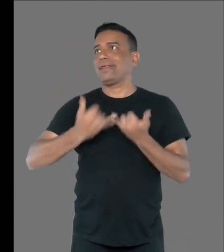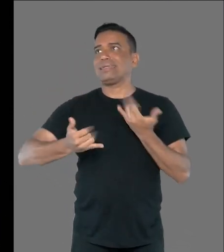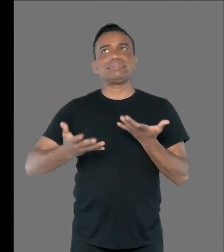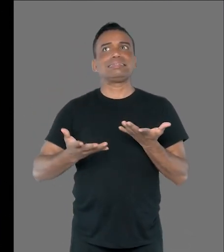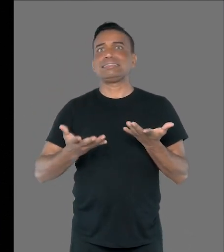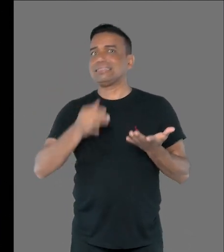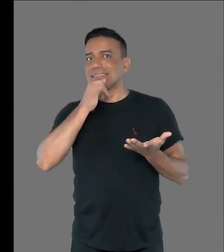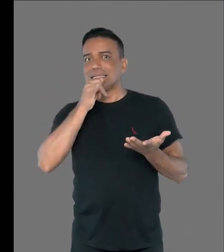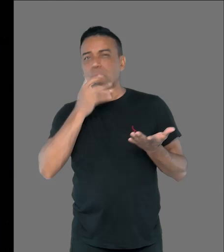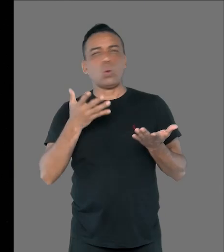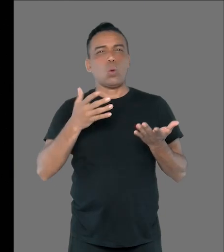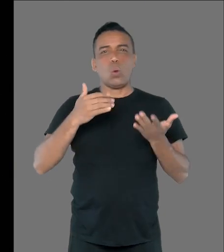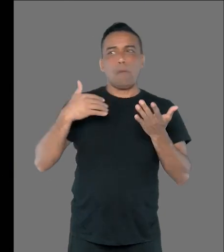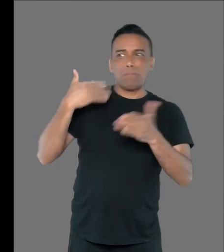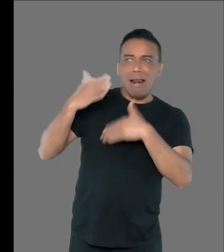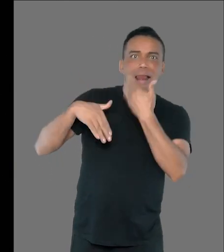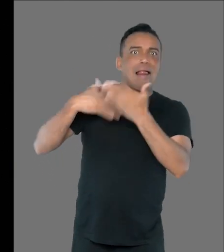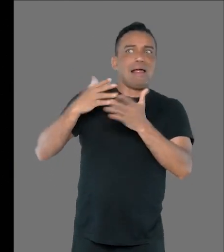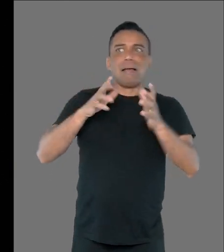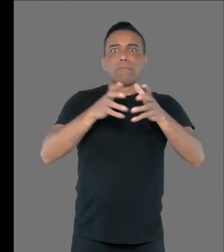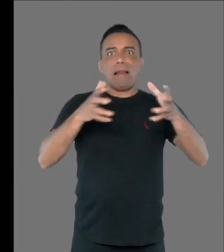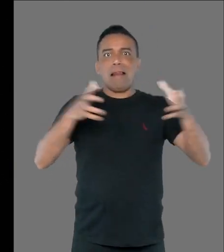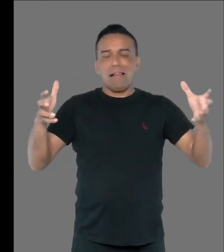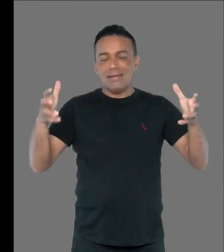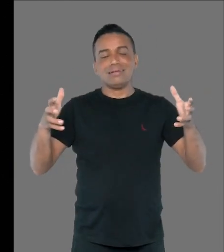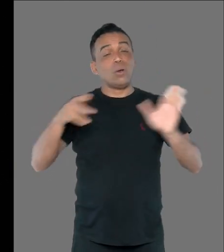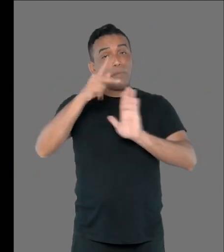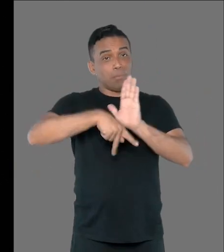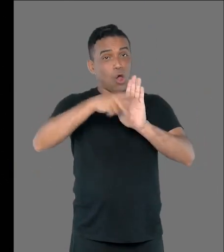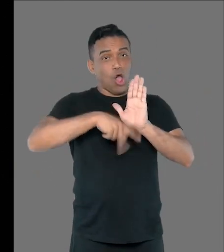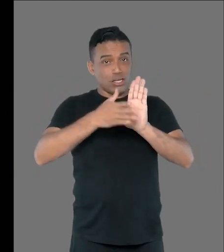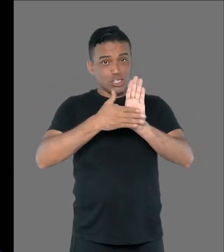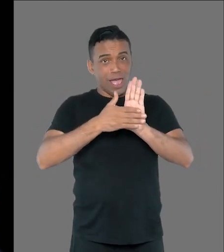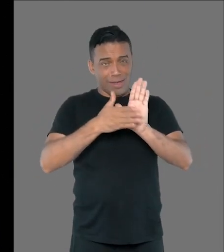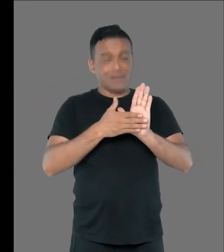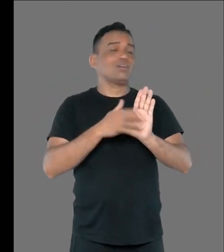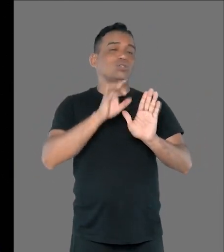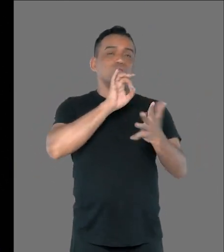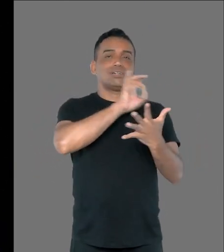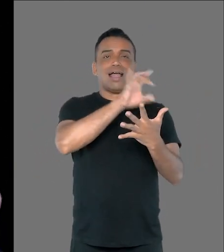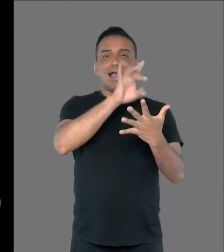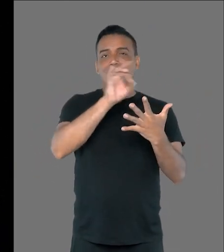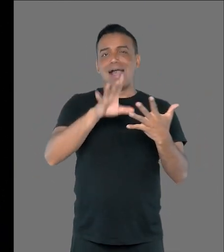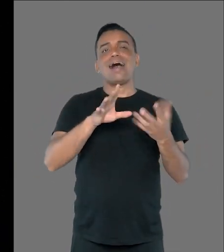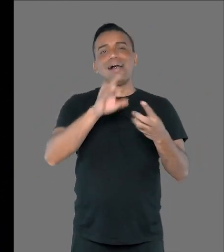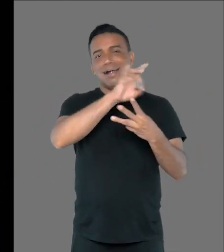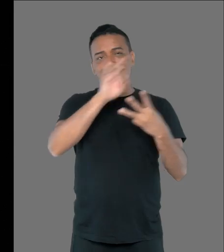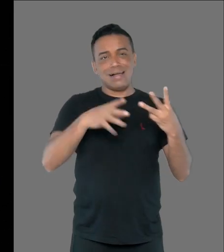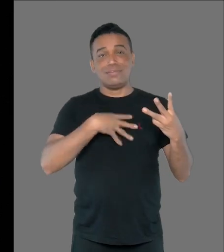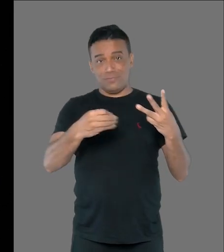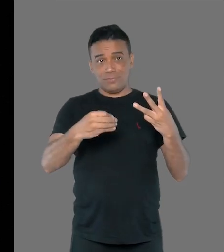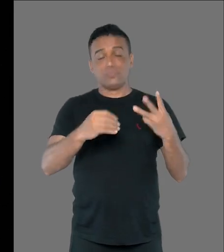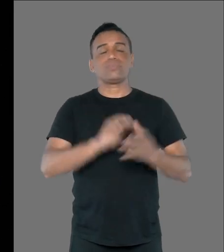descascando. Como começam a aparecer os projetos individuais de cada filho. Por que eu digo isso a vocês?